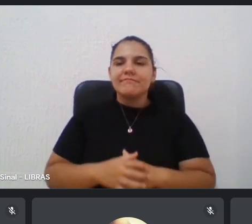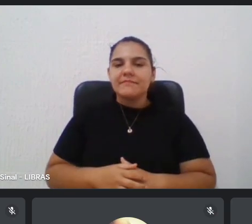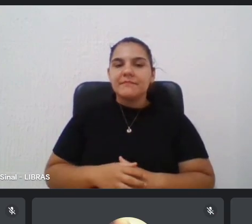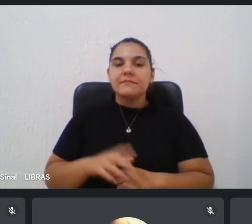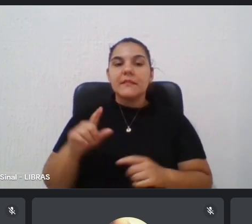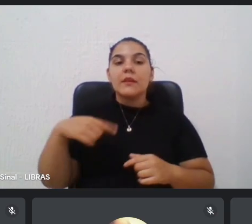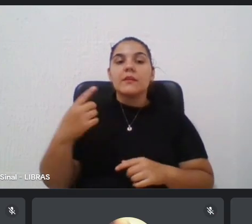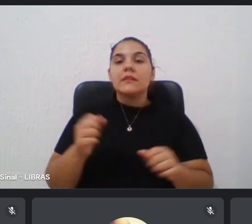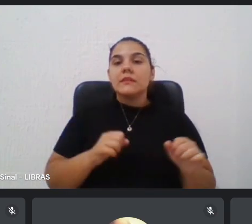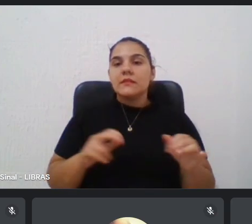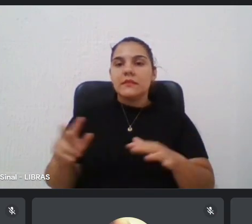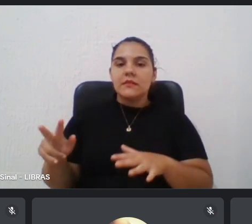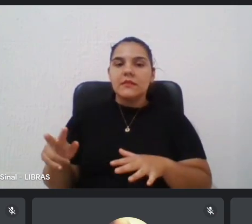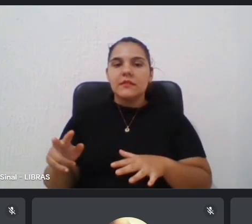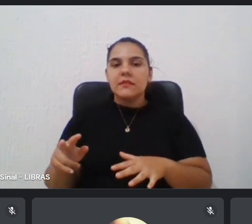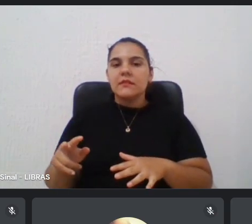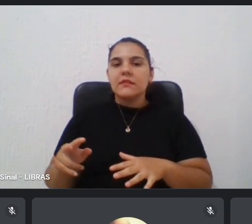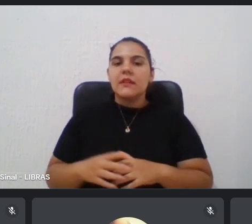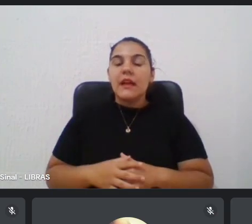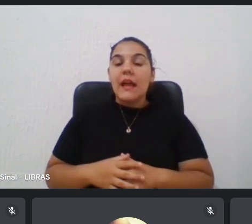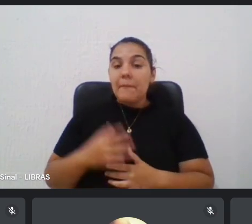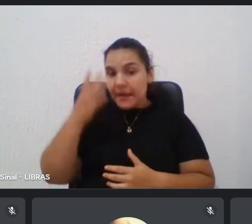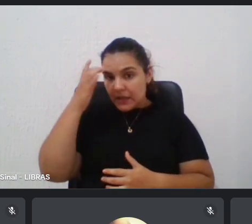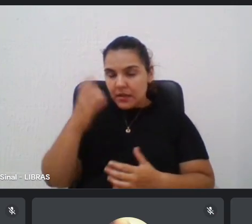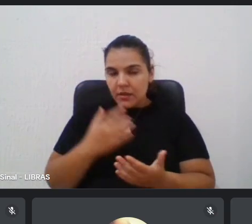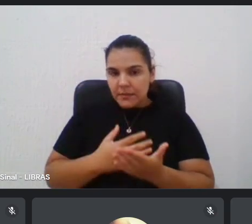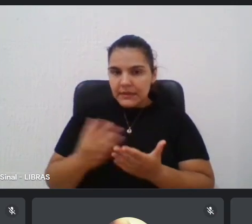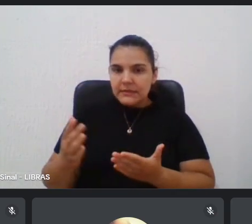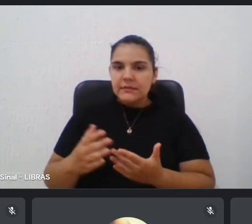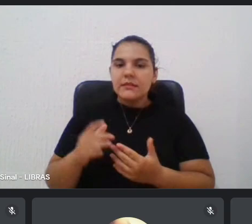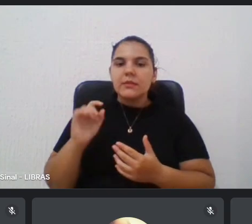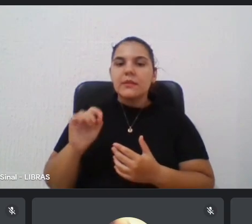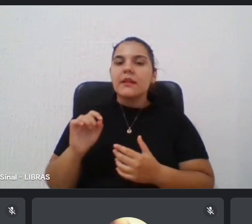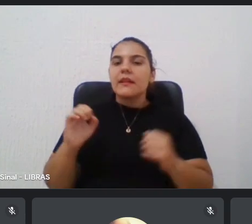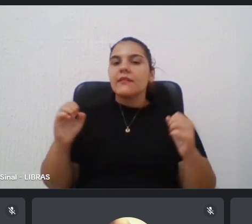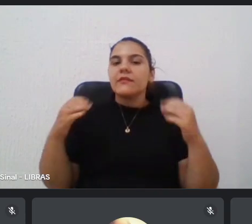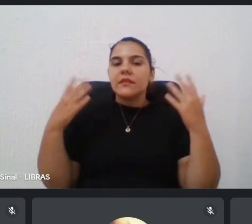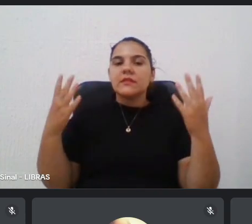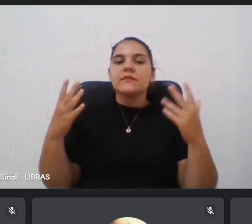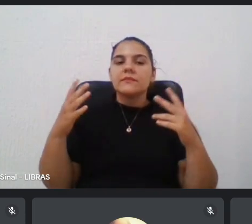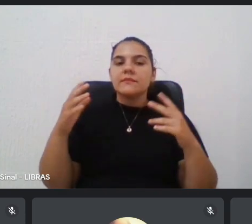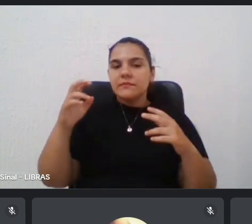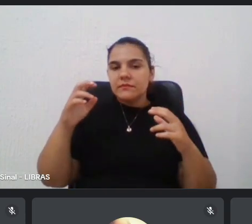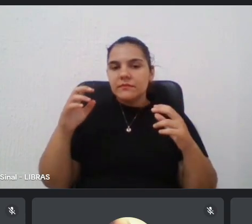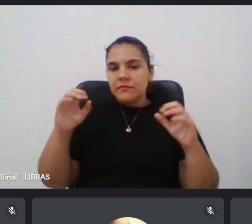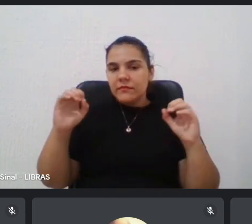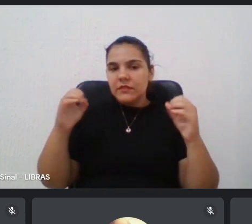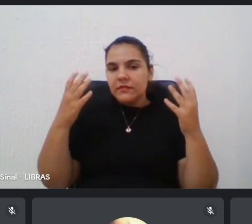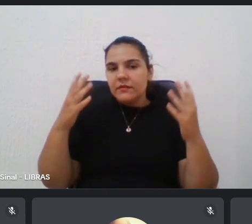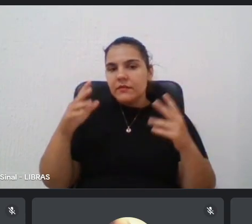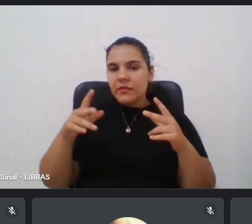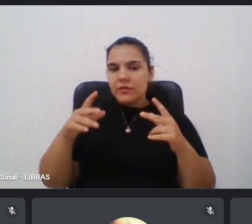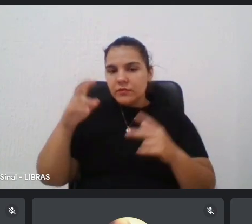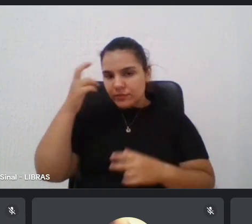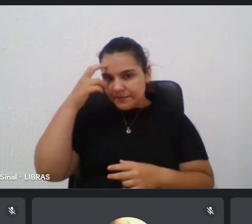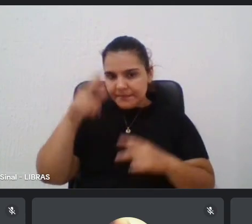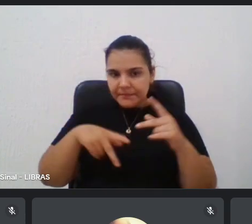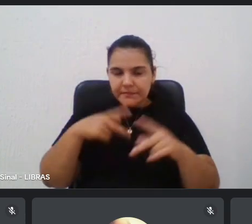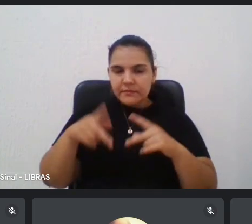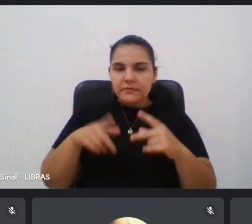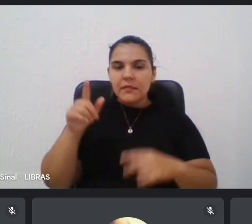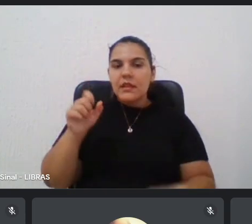partir de amanhã, na realidade. Aliás, quarta começa o Festival de Cultura Popular em São Jorge. A gente também vai participar, vai expor.